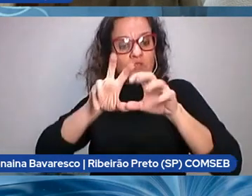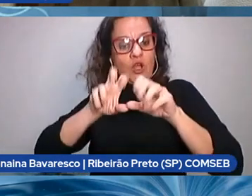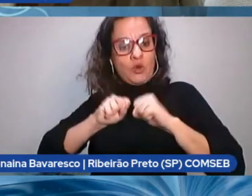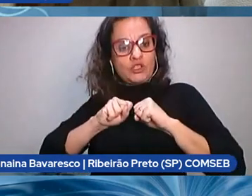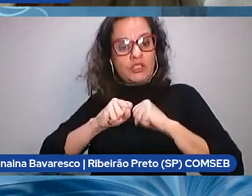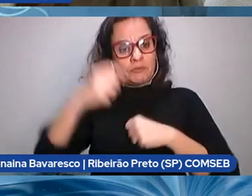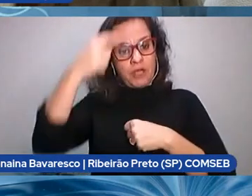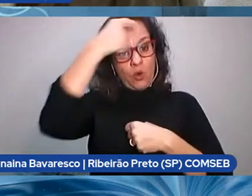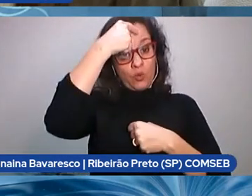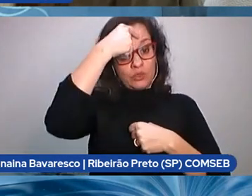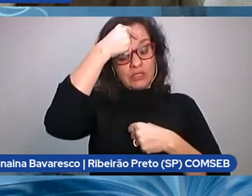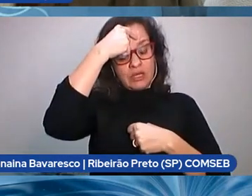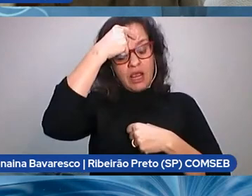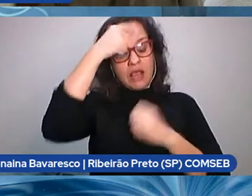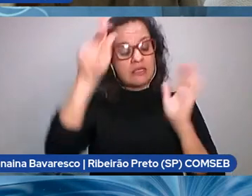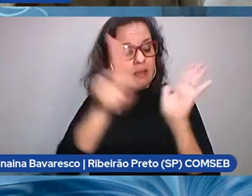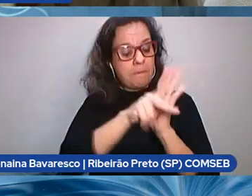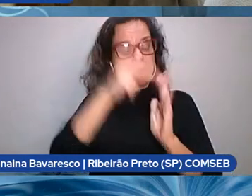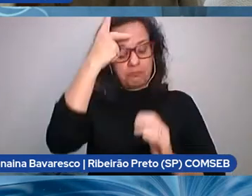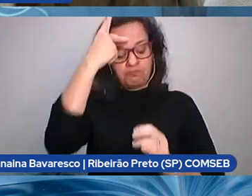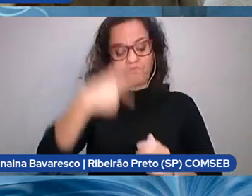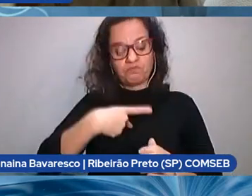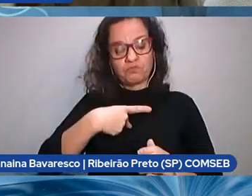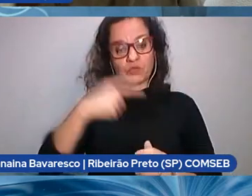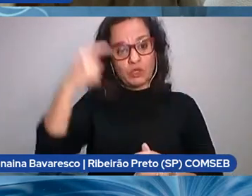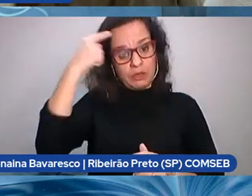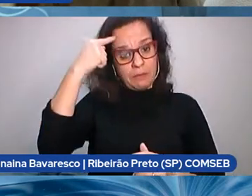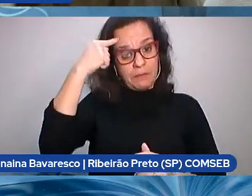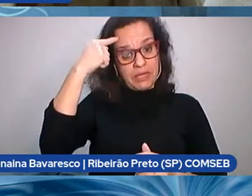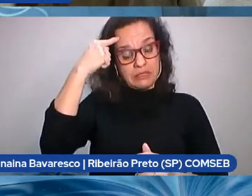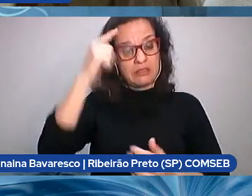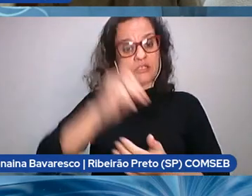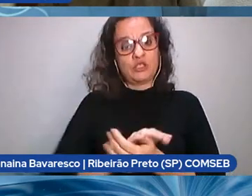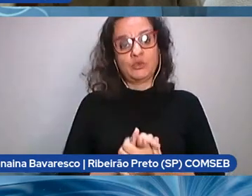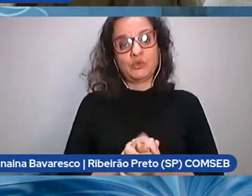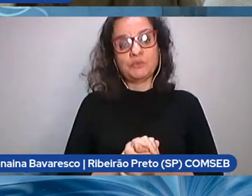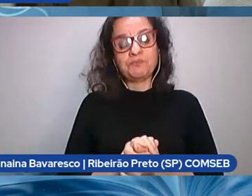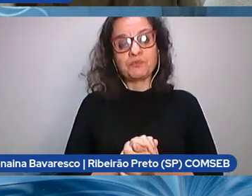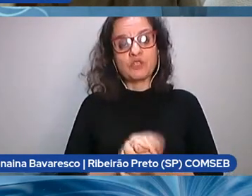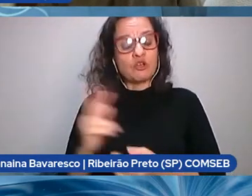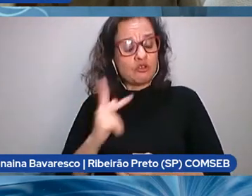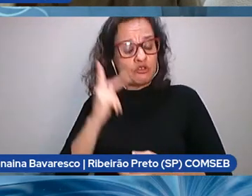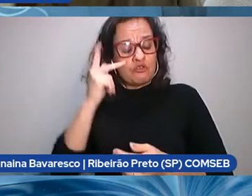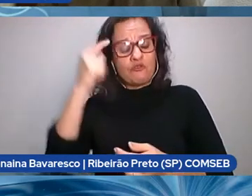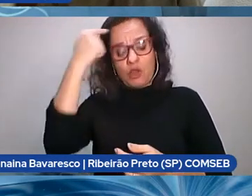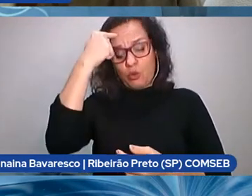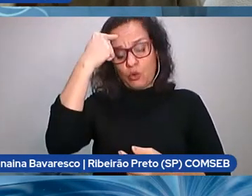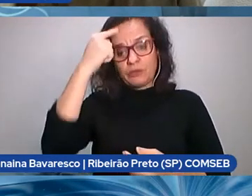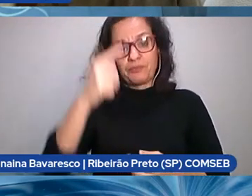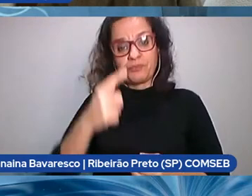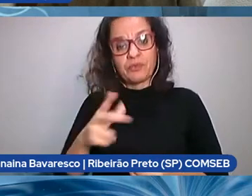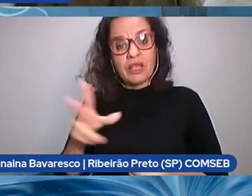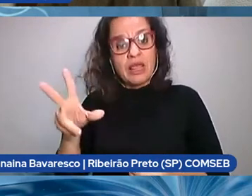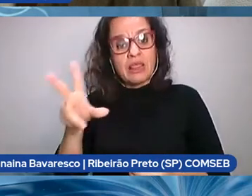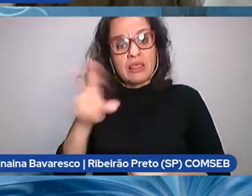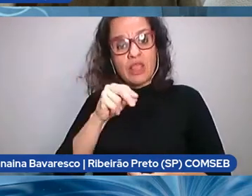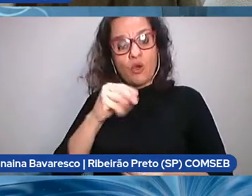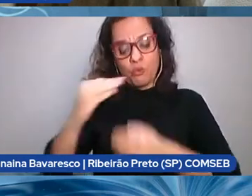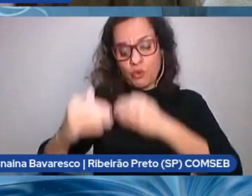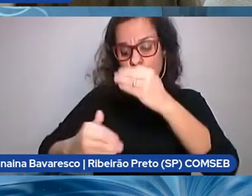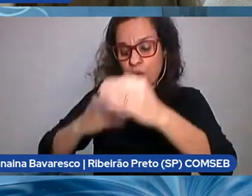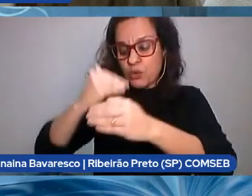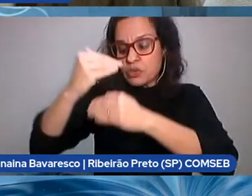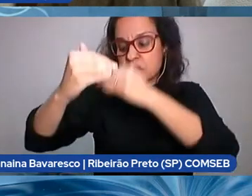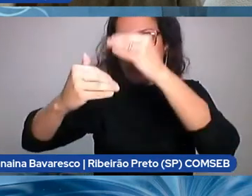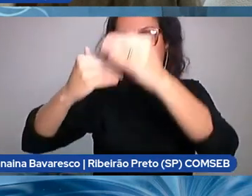de nós próprios, o raciocínio e o juízo de valor, diga-se de passagem, não por processo